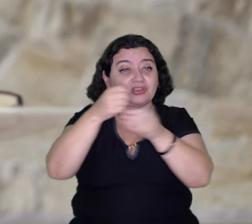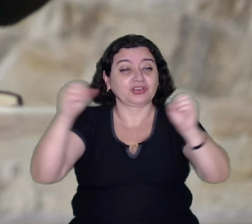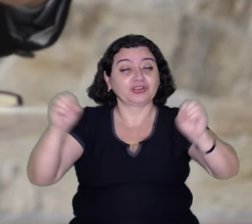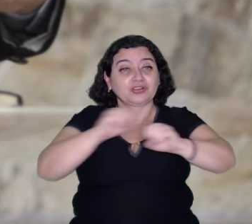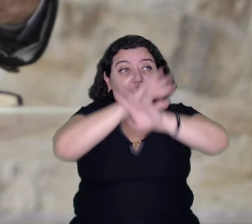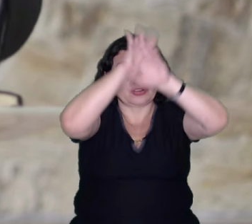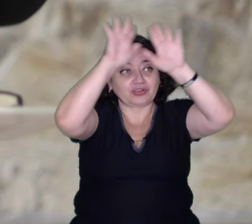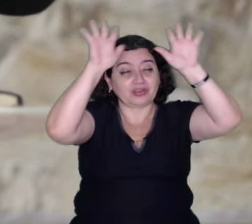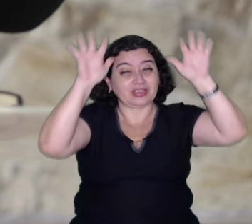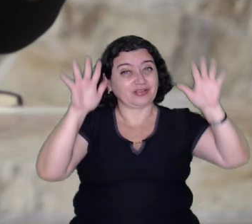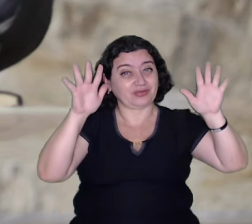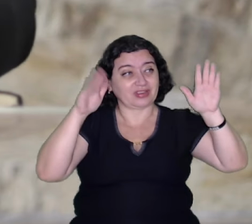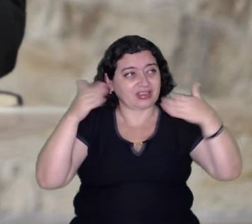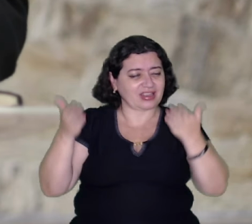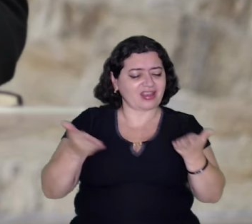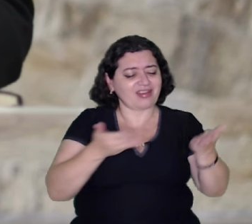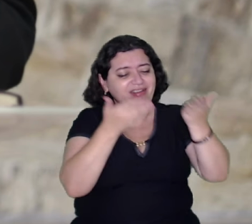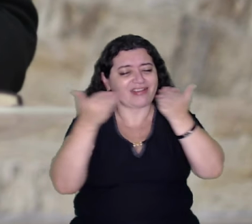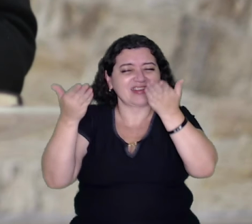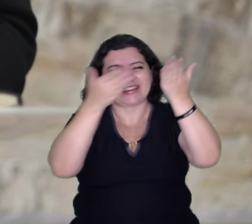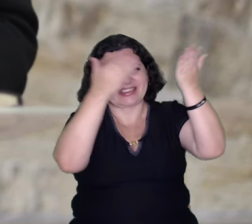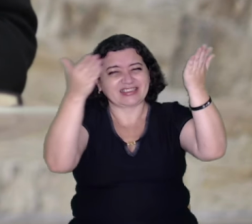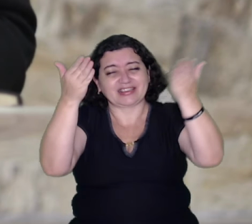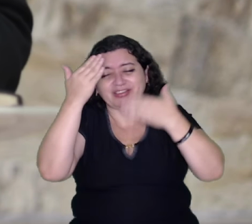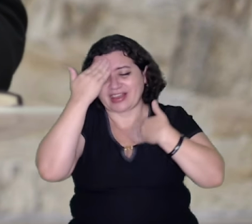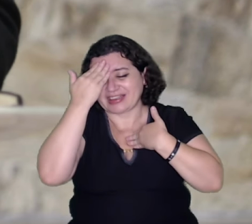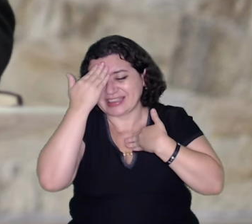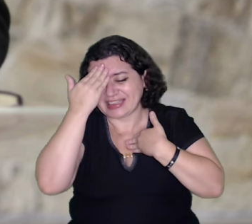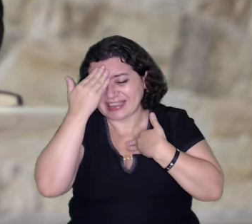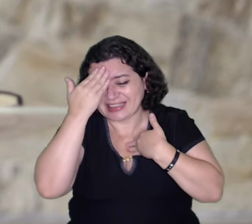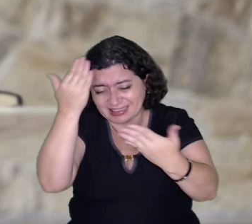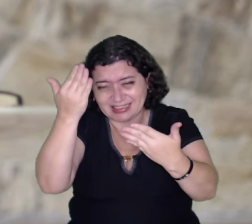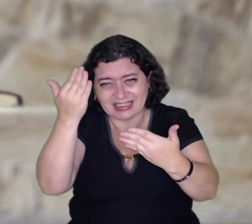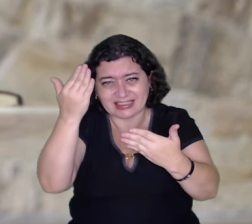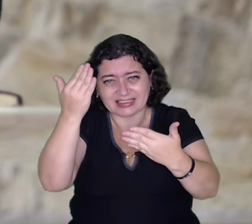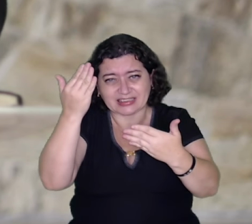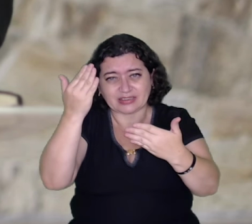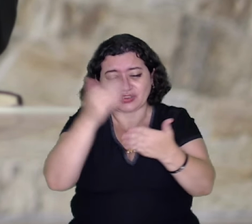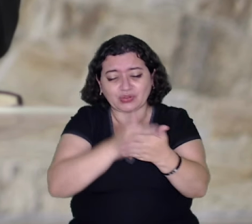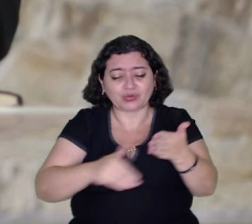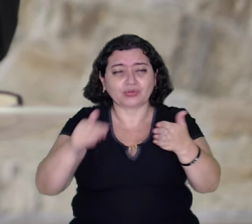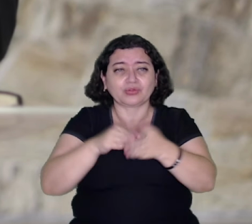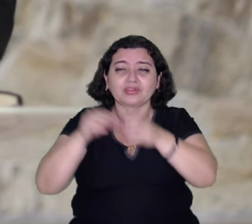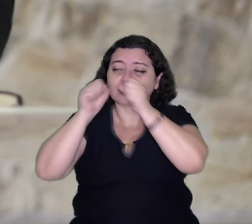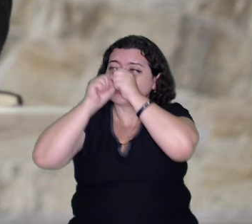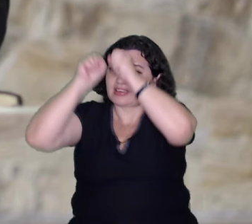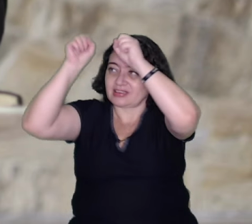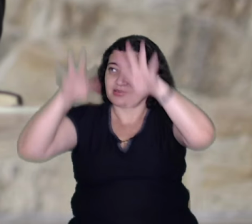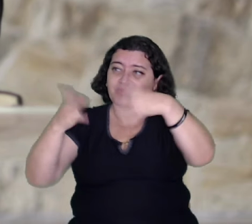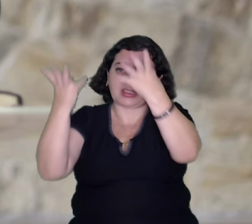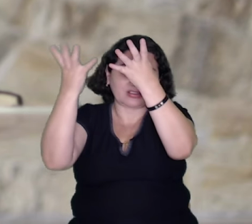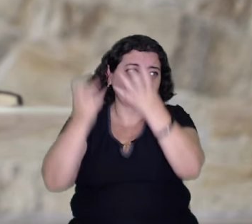Glorifique a Ele, exalte a Ele. Agradeça a Ele por cada bênção recebida.